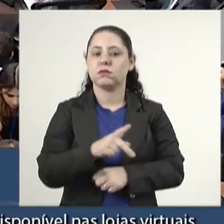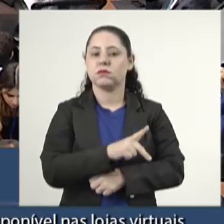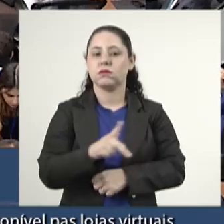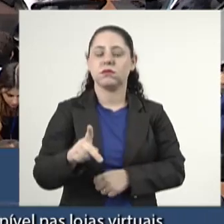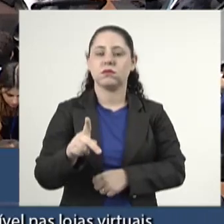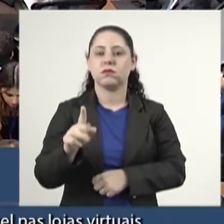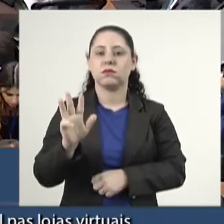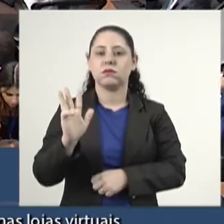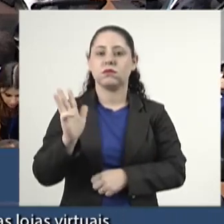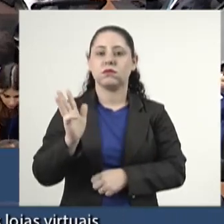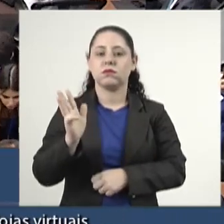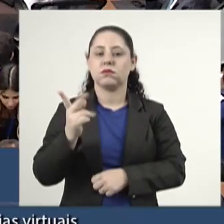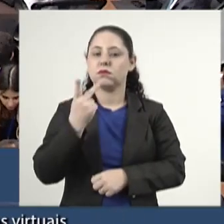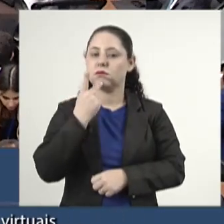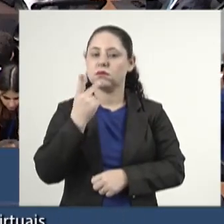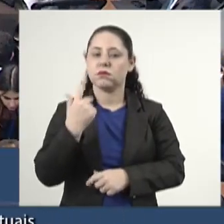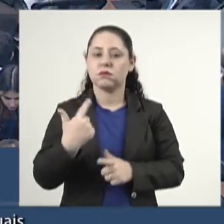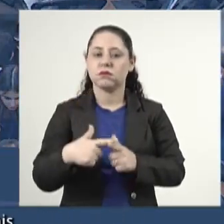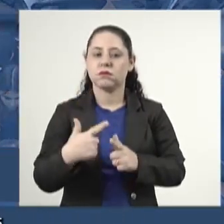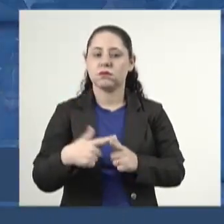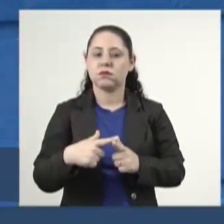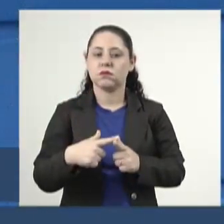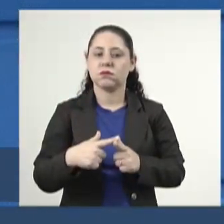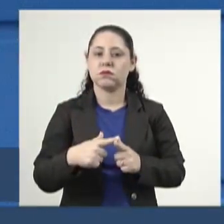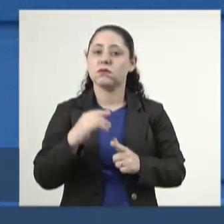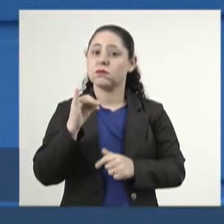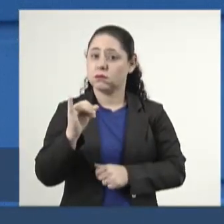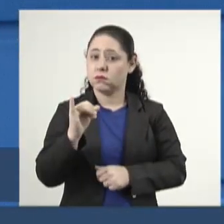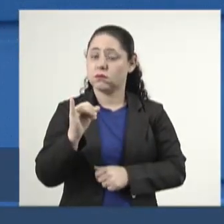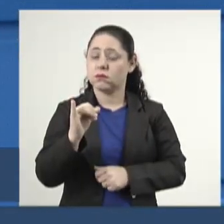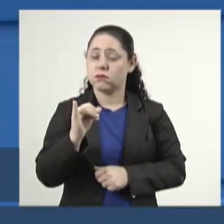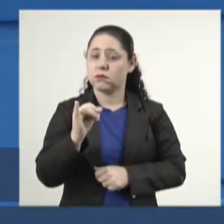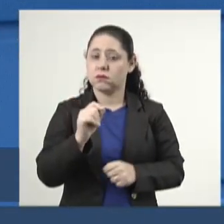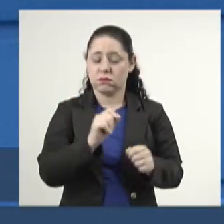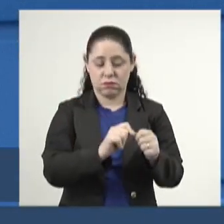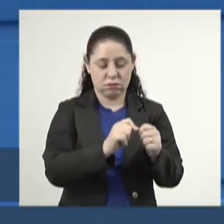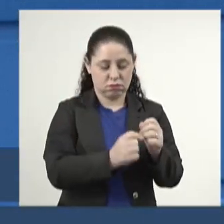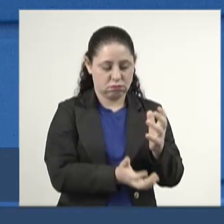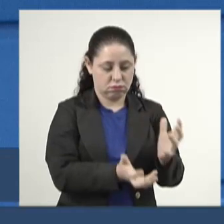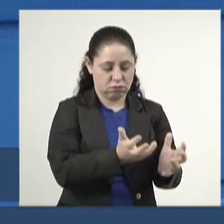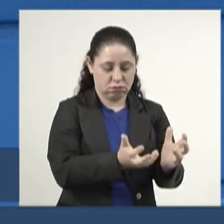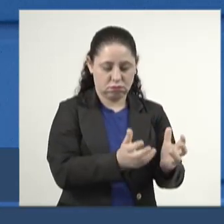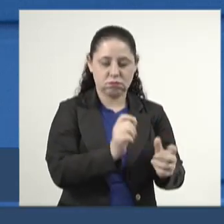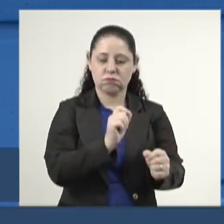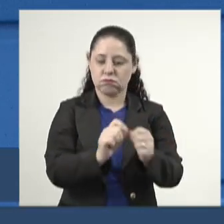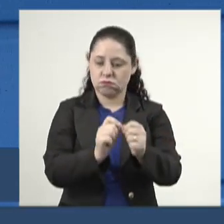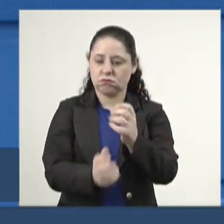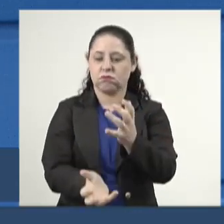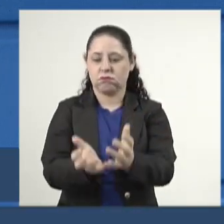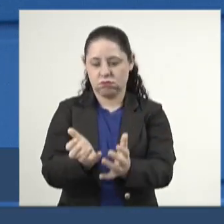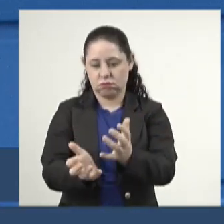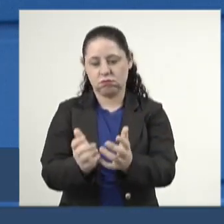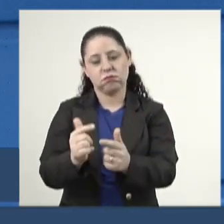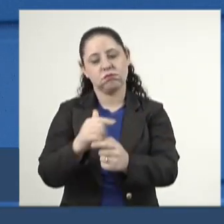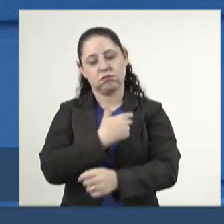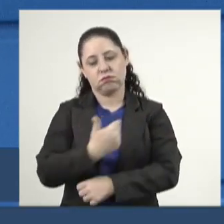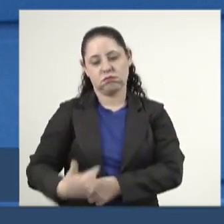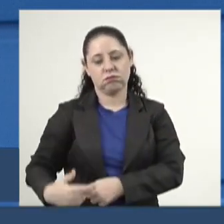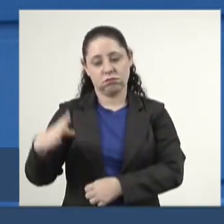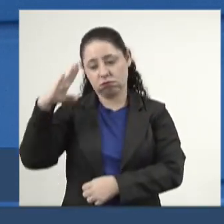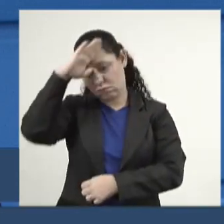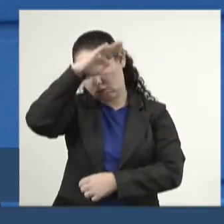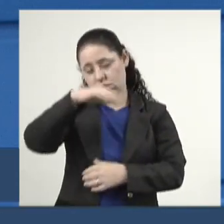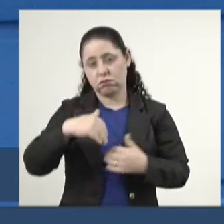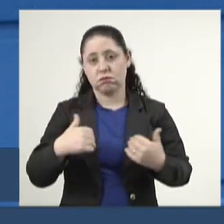é o Lula. E eu quero fazer esse registro porque se esses focos de incêndio e queimada tivessem ocorrido no governo